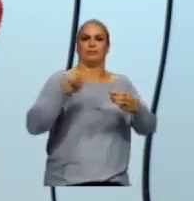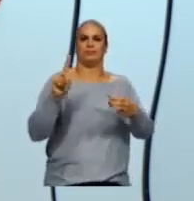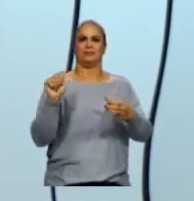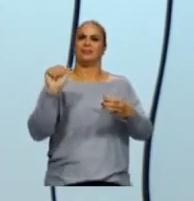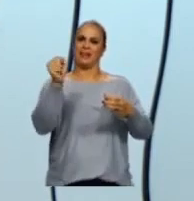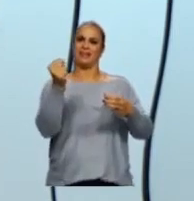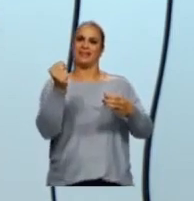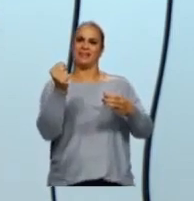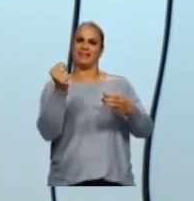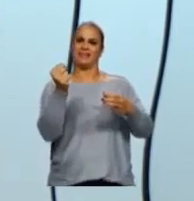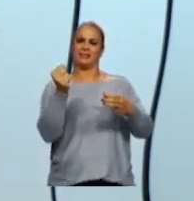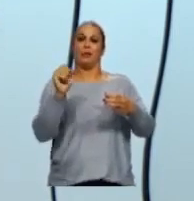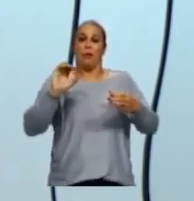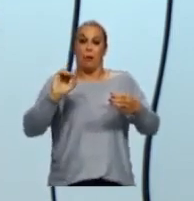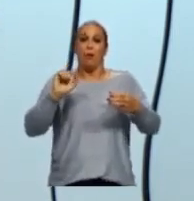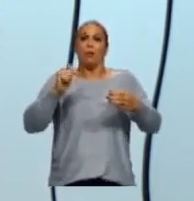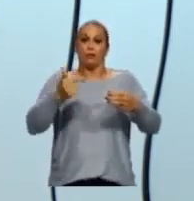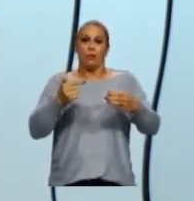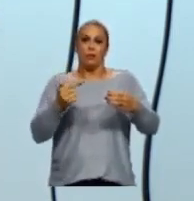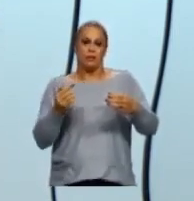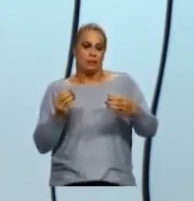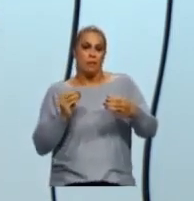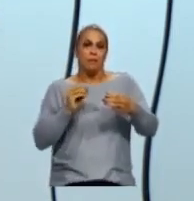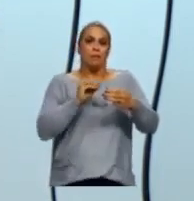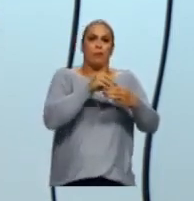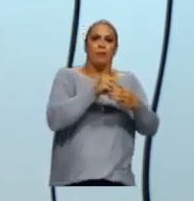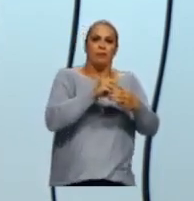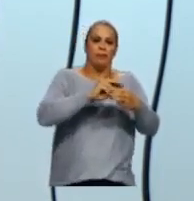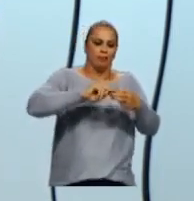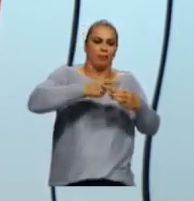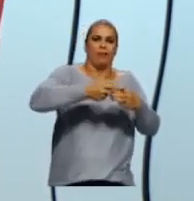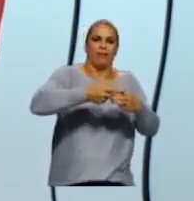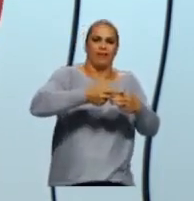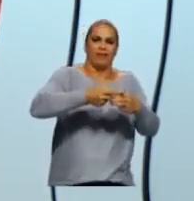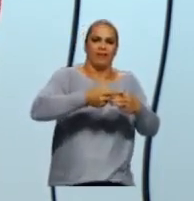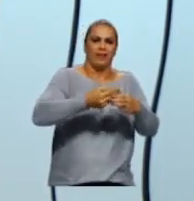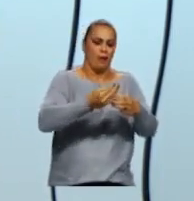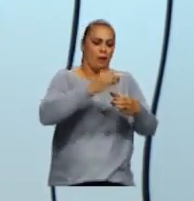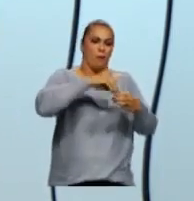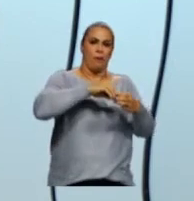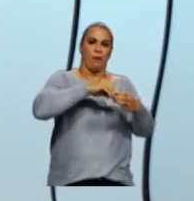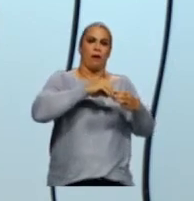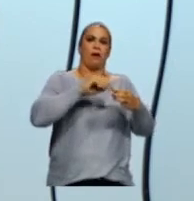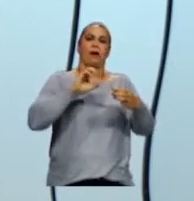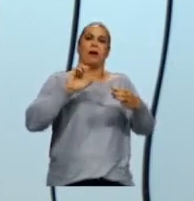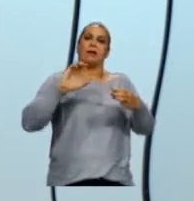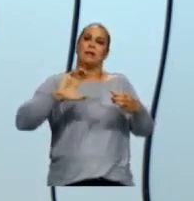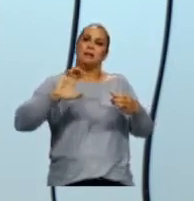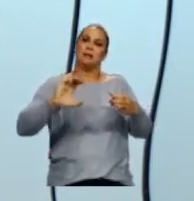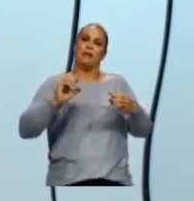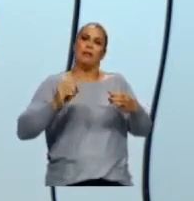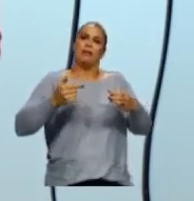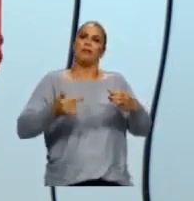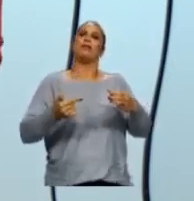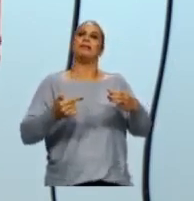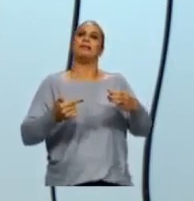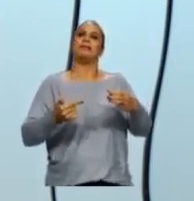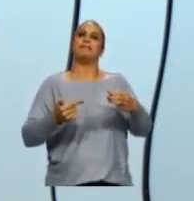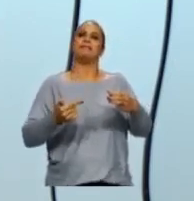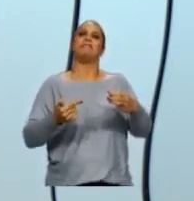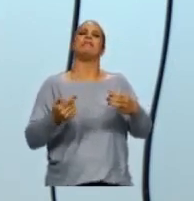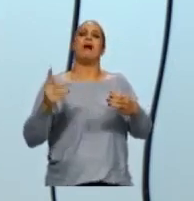vai para as células ricas em oxigênio e volta rico em gás carbônico. Então, isso é graças aos pulmões. E essa